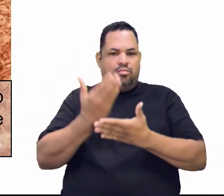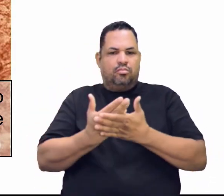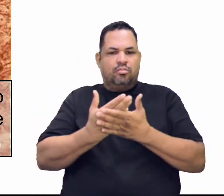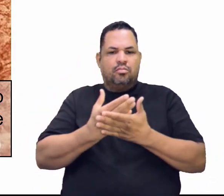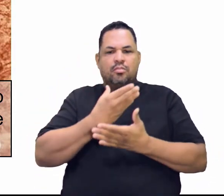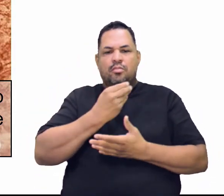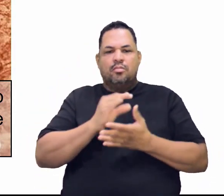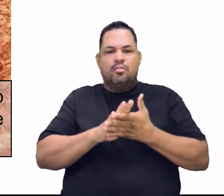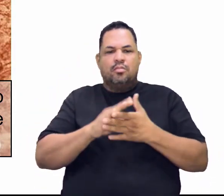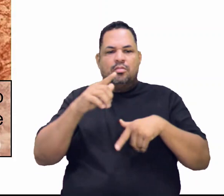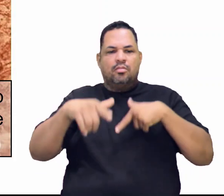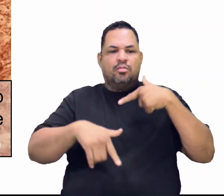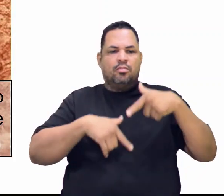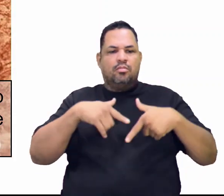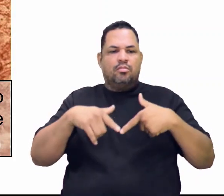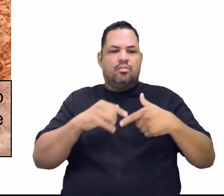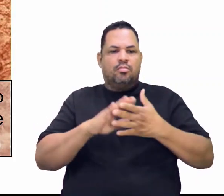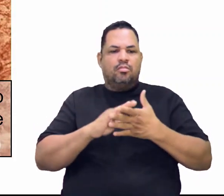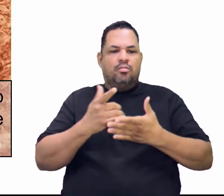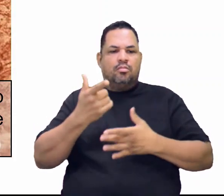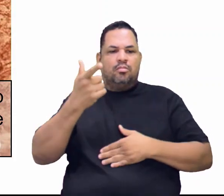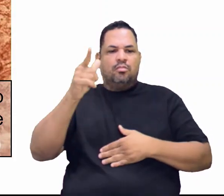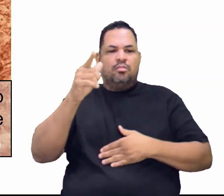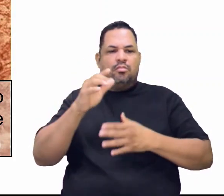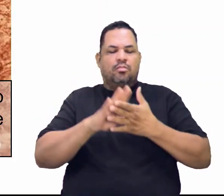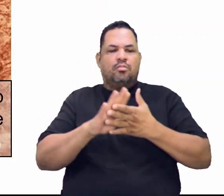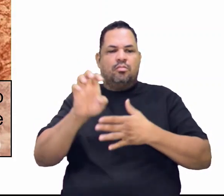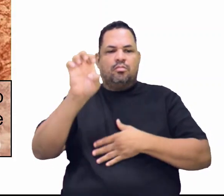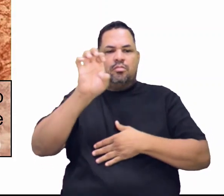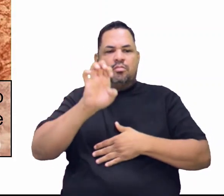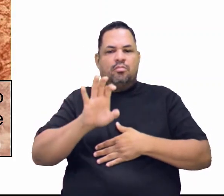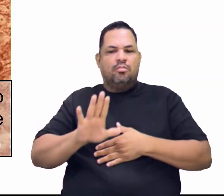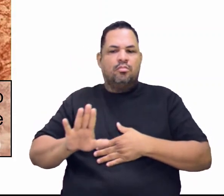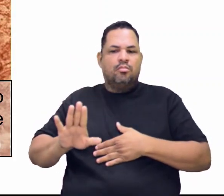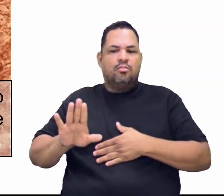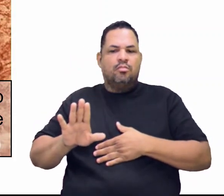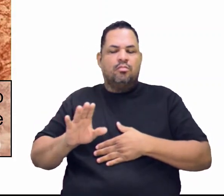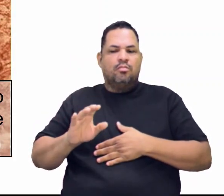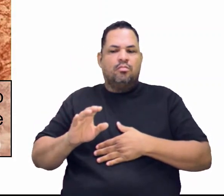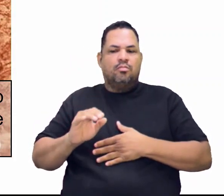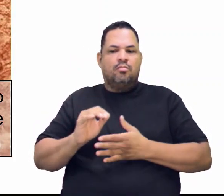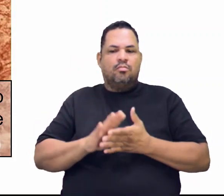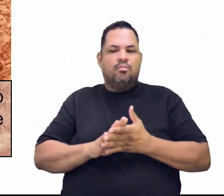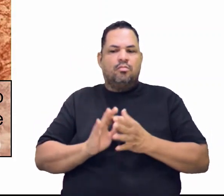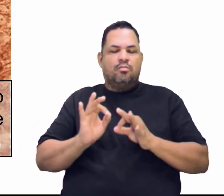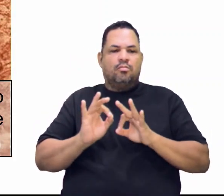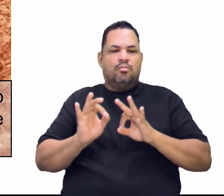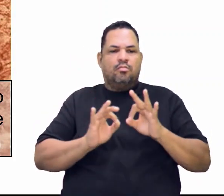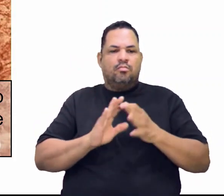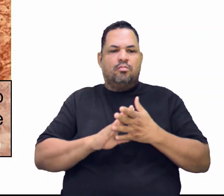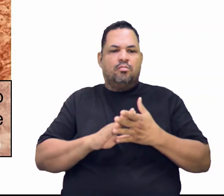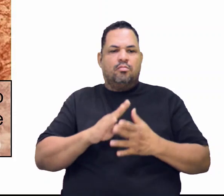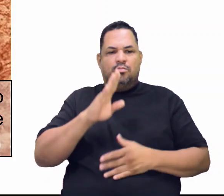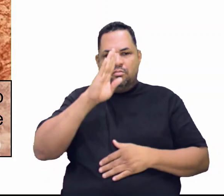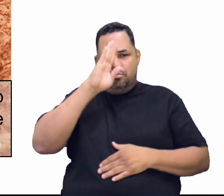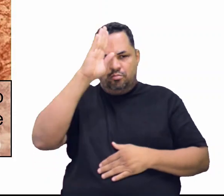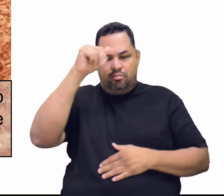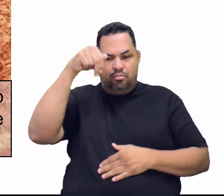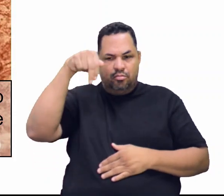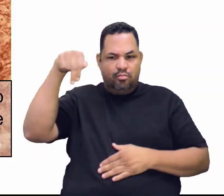convencimento dessa mão de obra em outra região do Brasil, e, de preferência, o